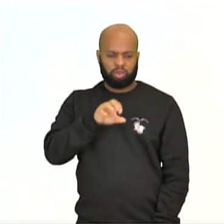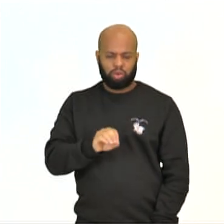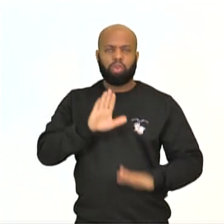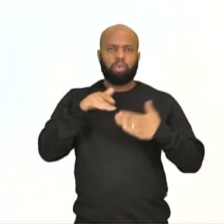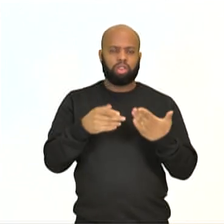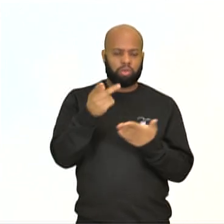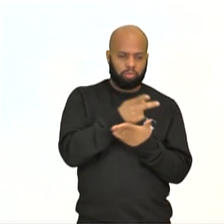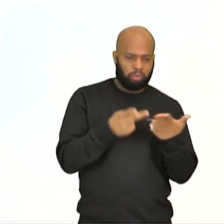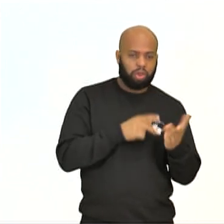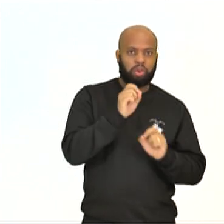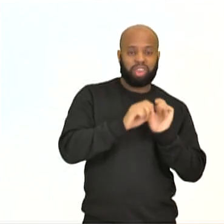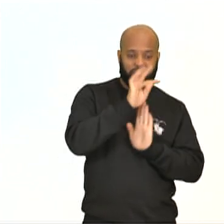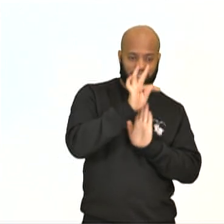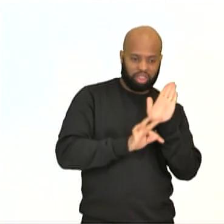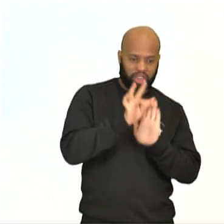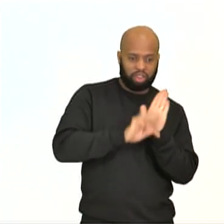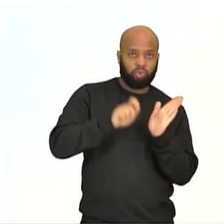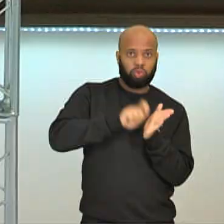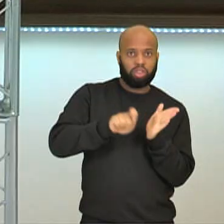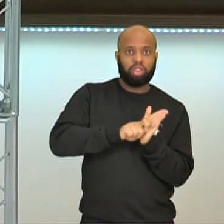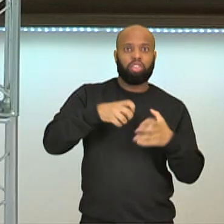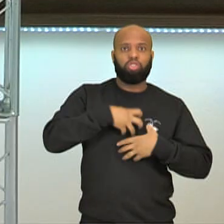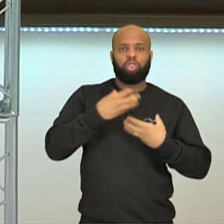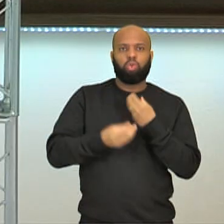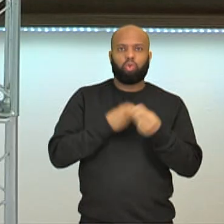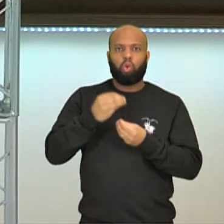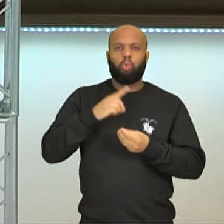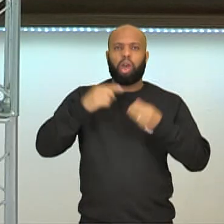poemas são textos escritos em verso.